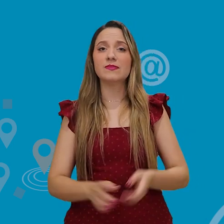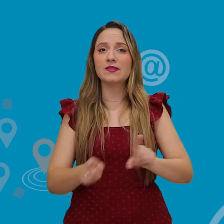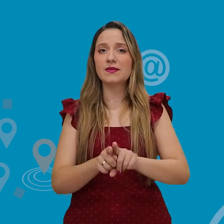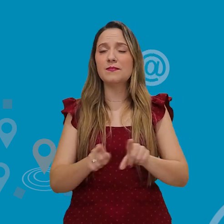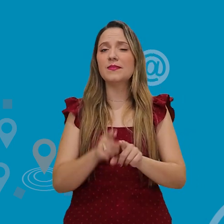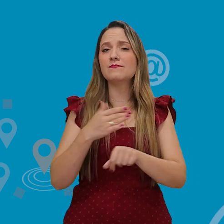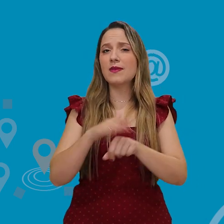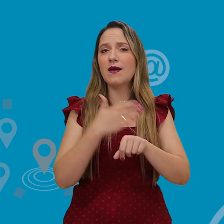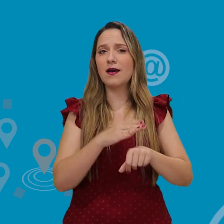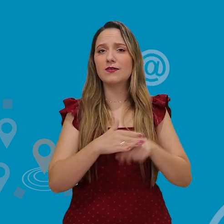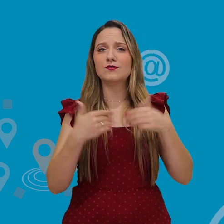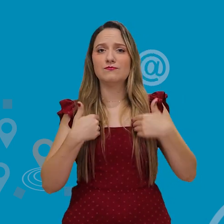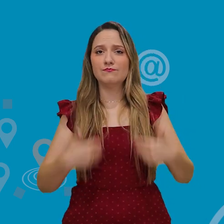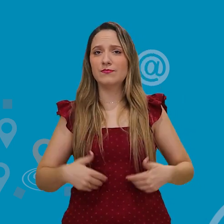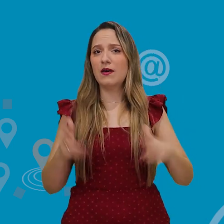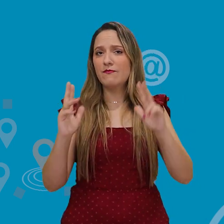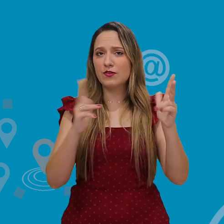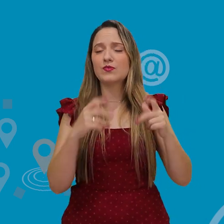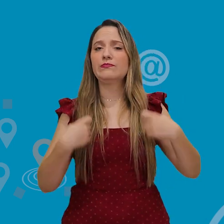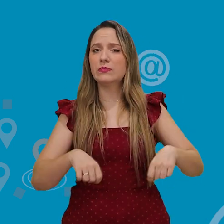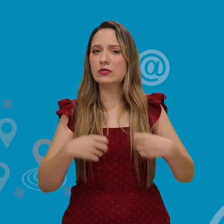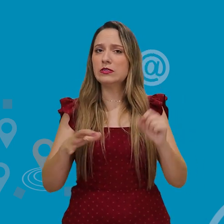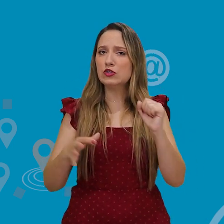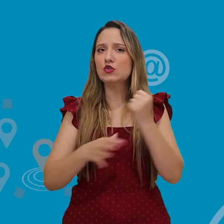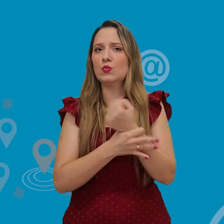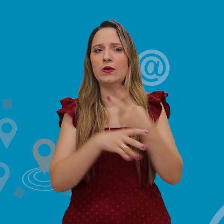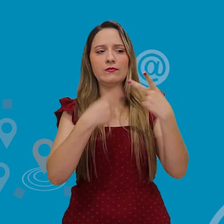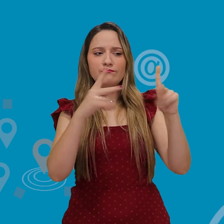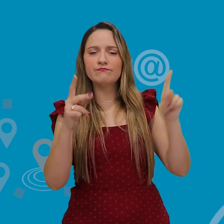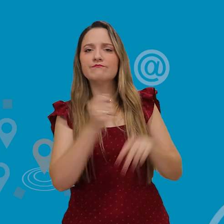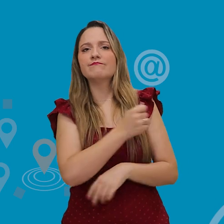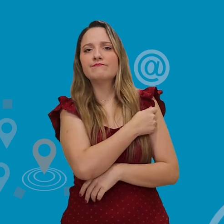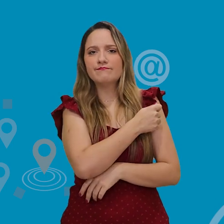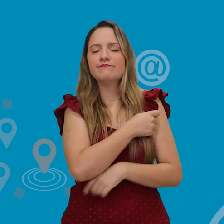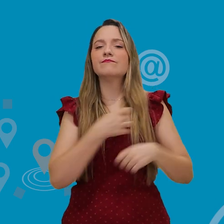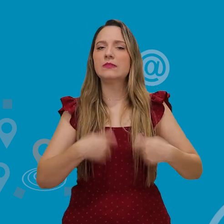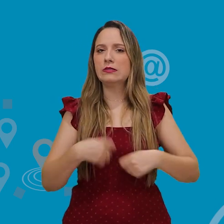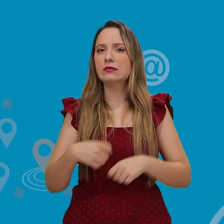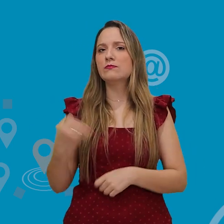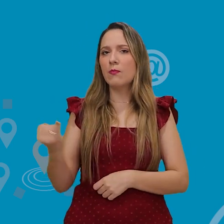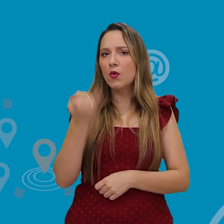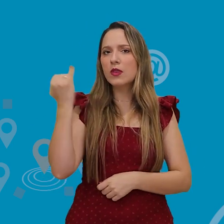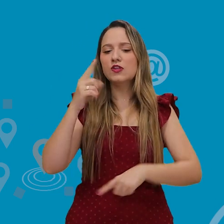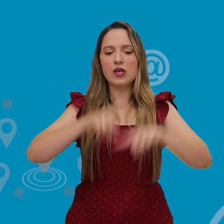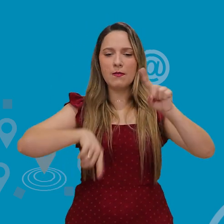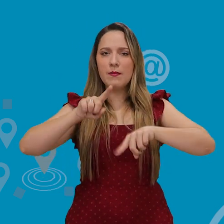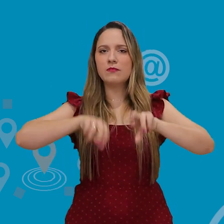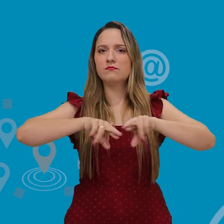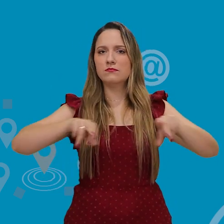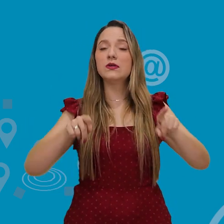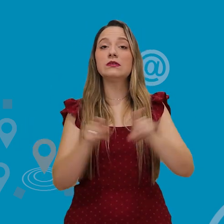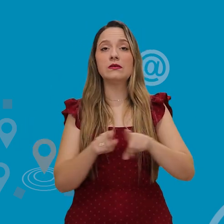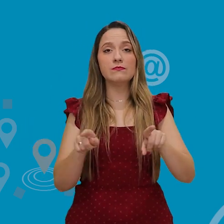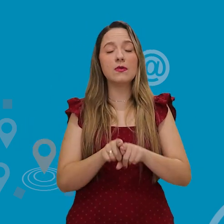aventura, onde a gente também preza muito pela segurança dos alunos, é importante que a gente tenha os equipamentos e, ao mesmo tempo, a